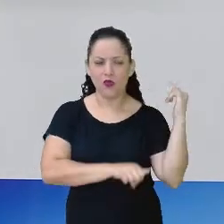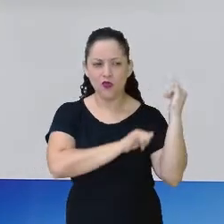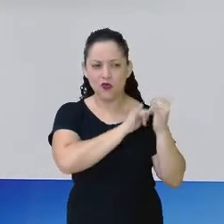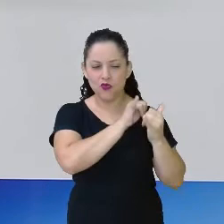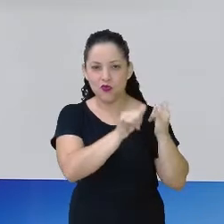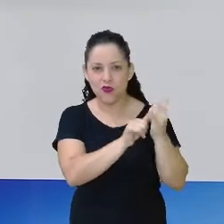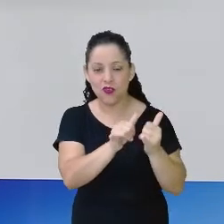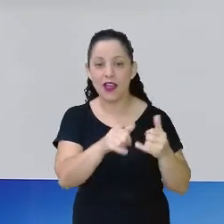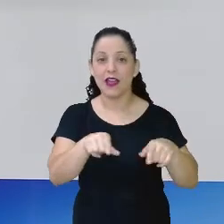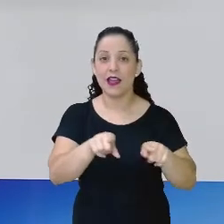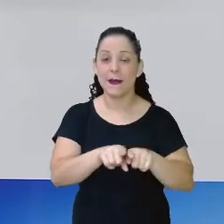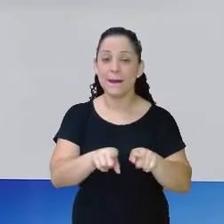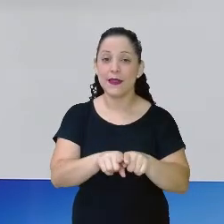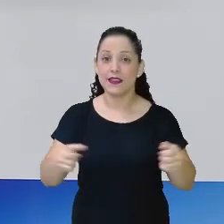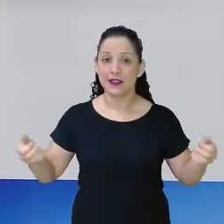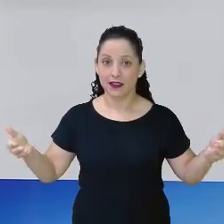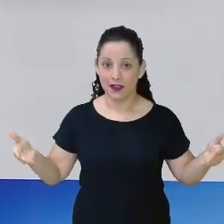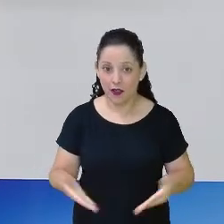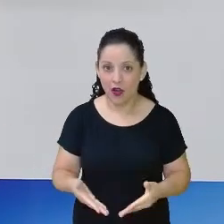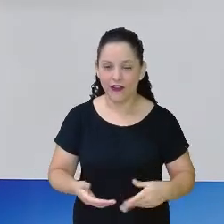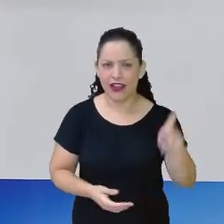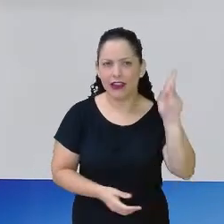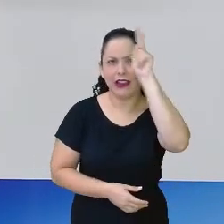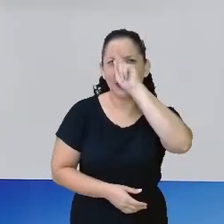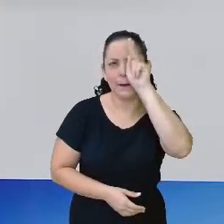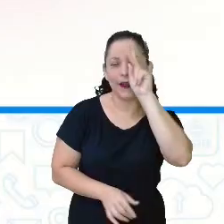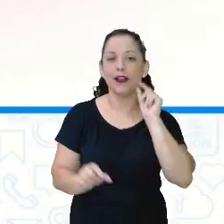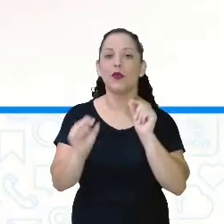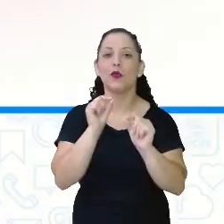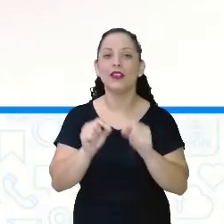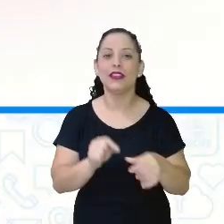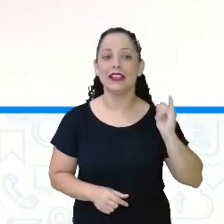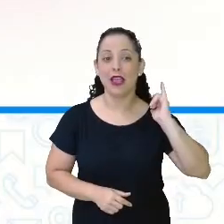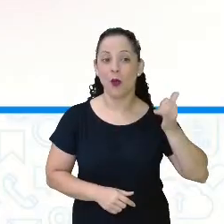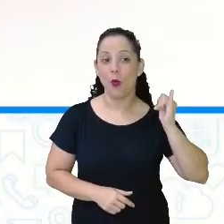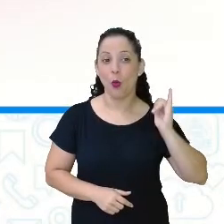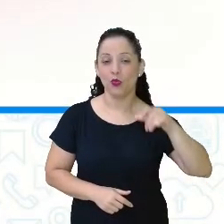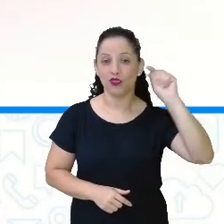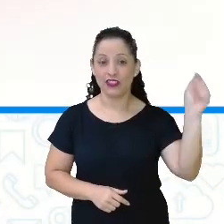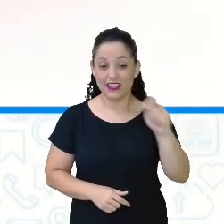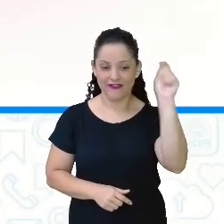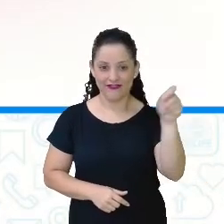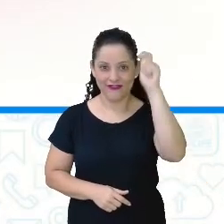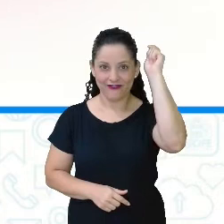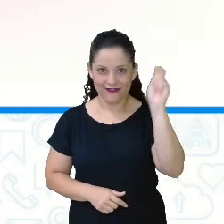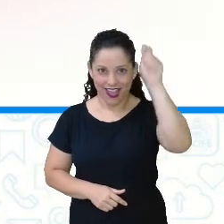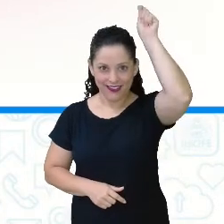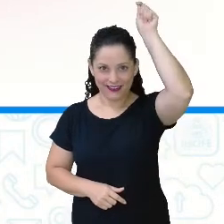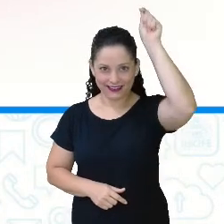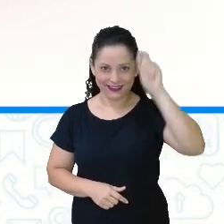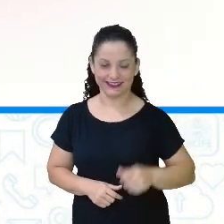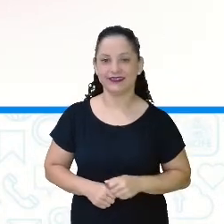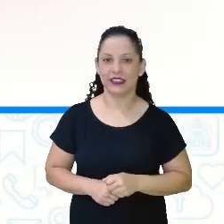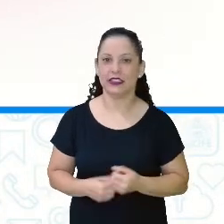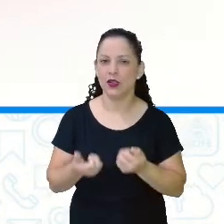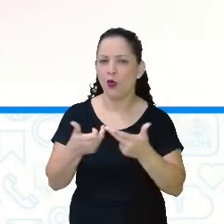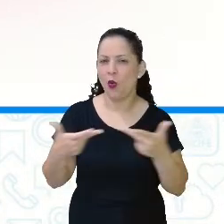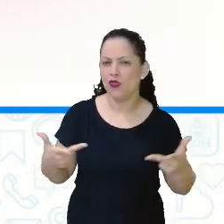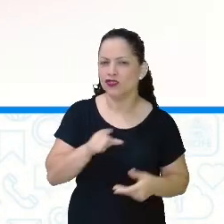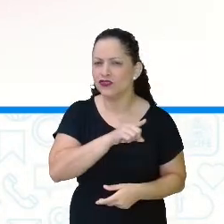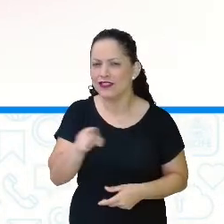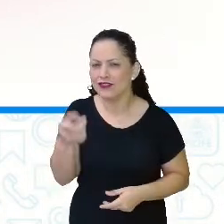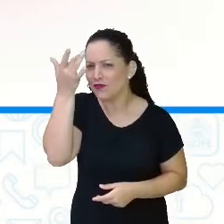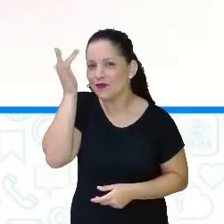tradicional. E hoje a gente vai lembrar um pouquinho dos contos de fadas. E tem coisa aí que eu acho que vocês não sabem, tá?